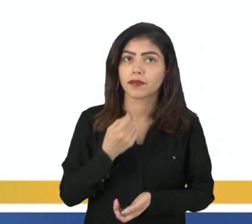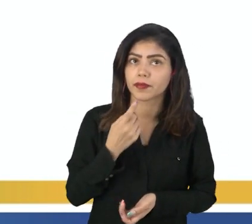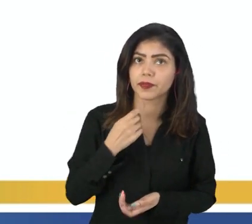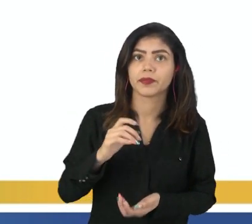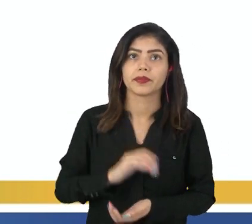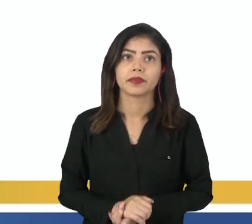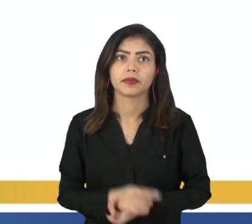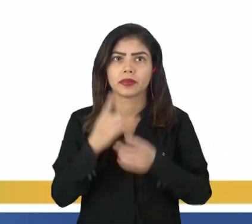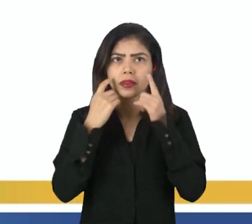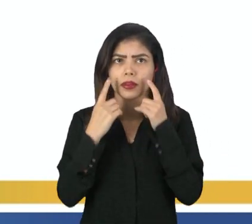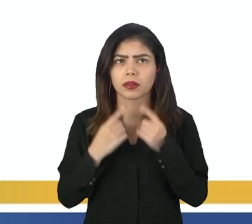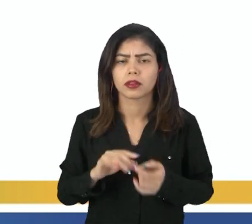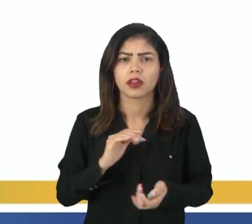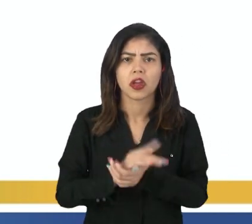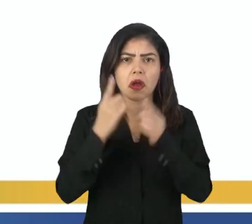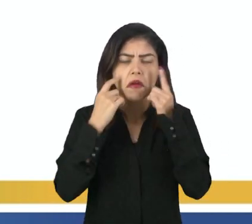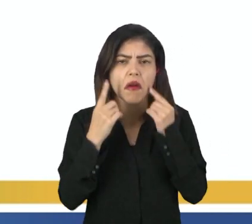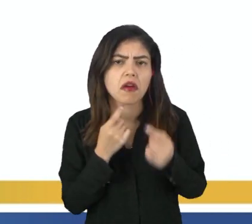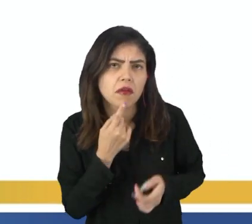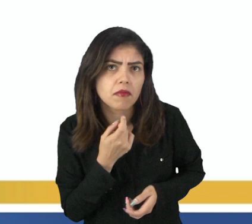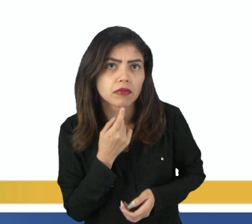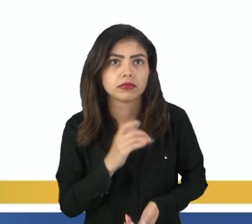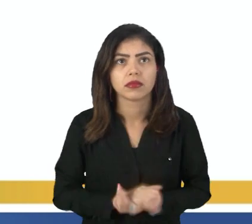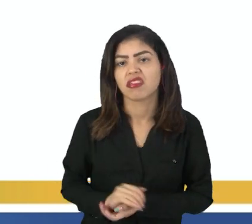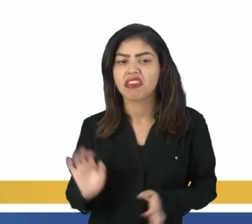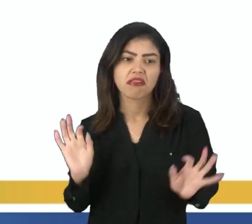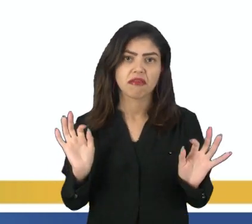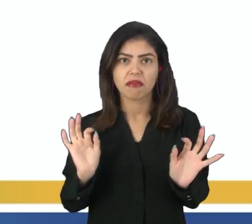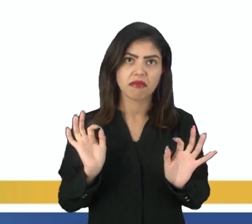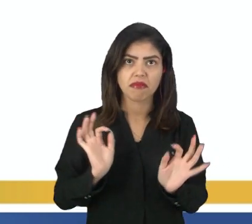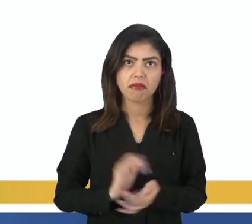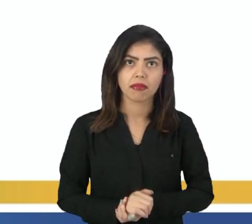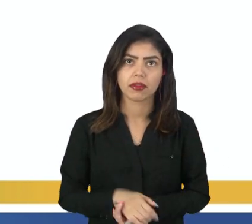pitangue, vermelho, chorar lágrima de sangue, nhe,